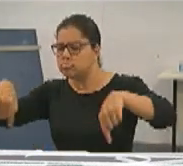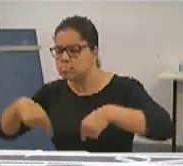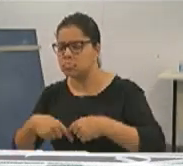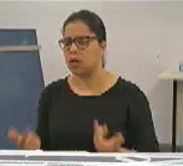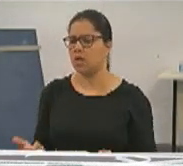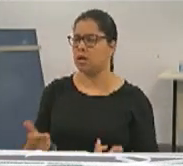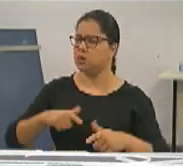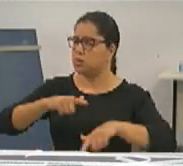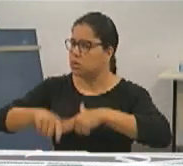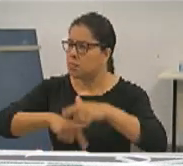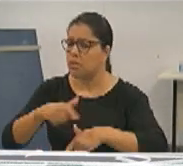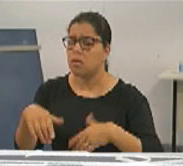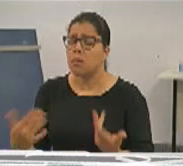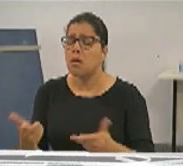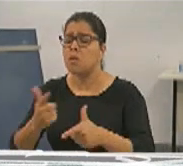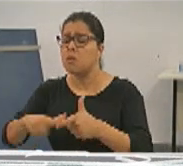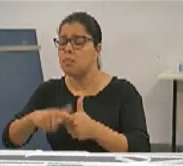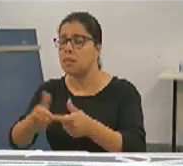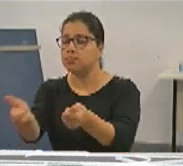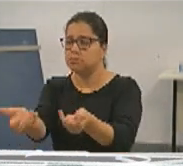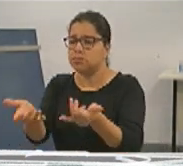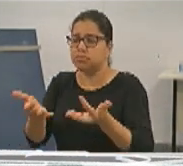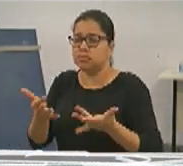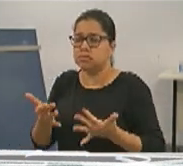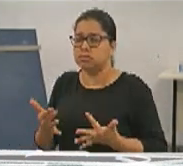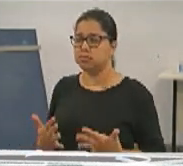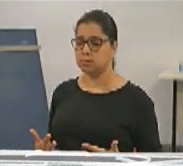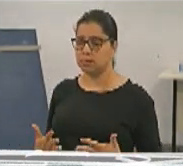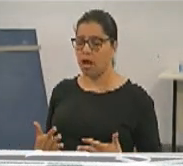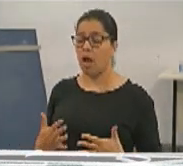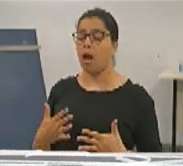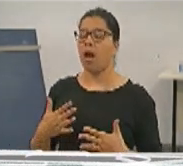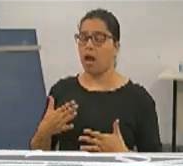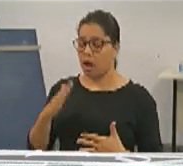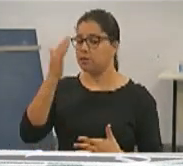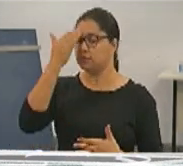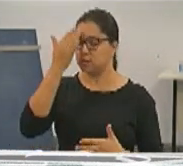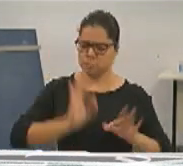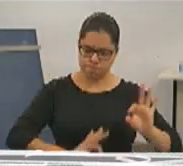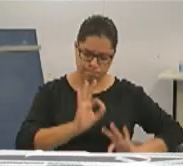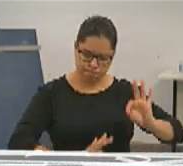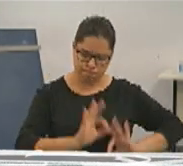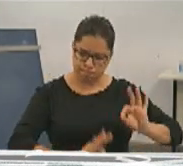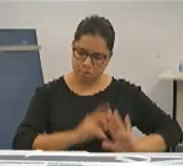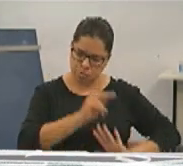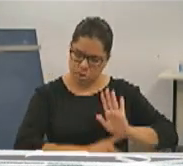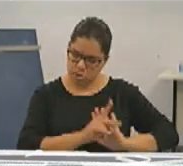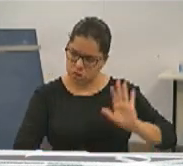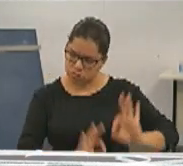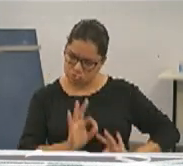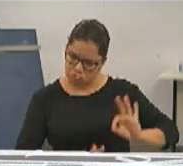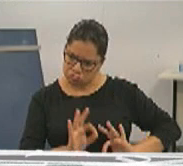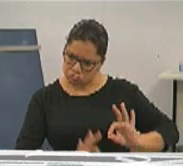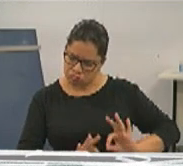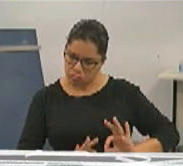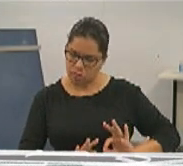na sua atuação, e elas também, certamente, sabem quais são os problemas, aliás, quais são as soluções para que esses problemas